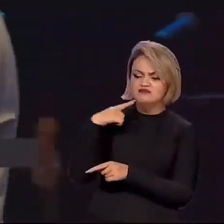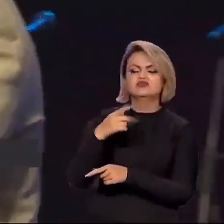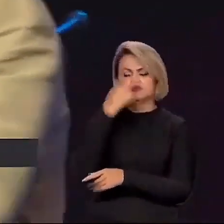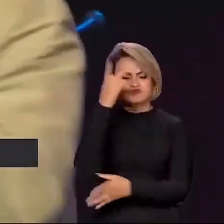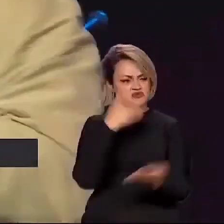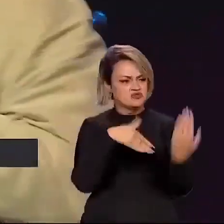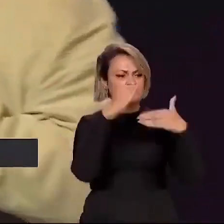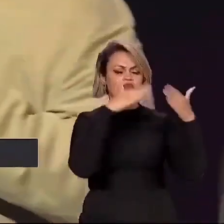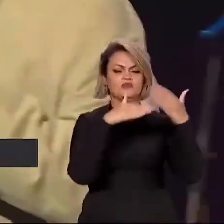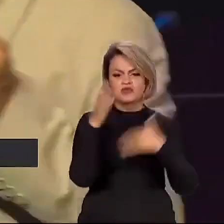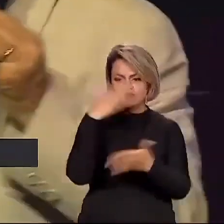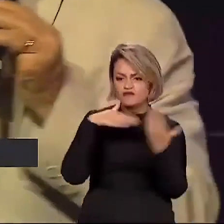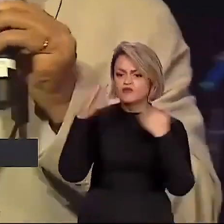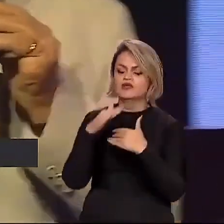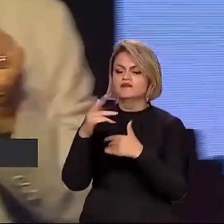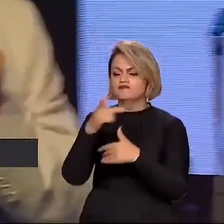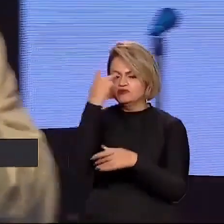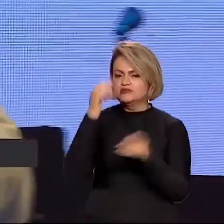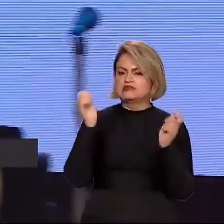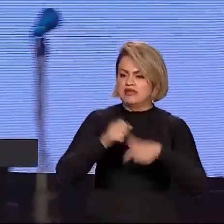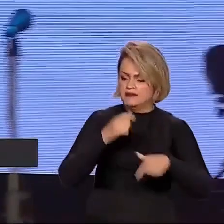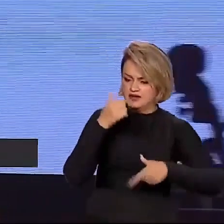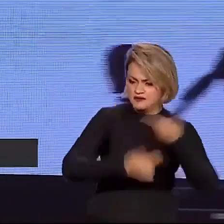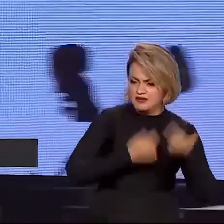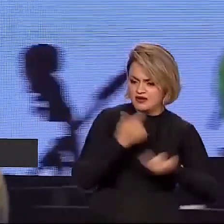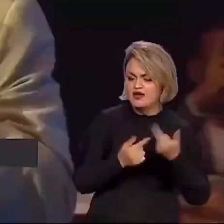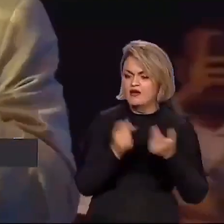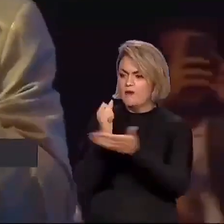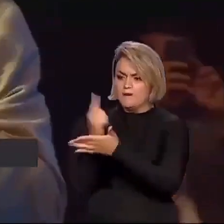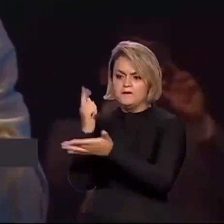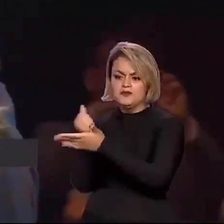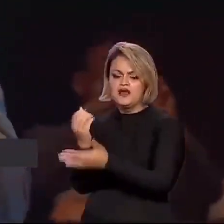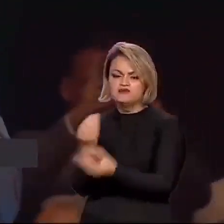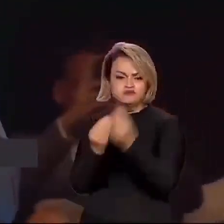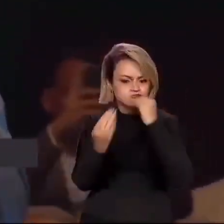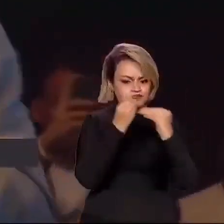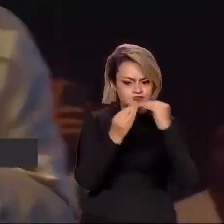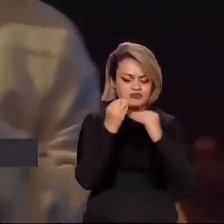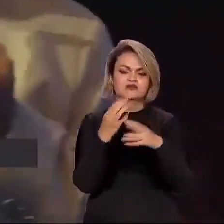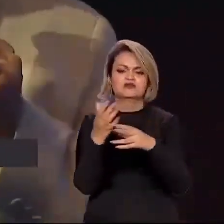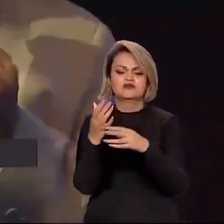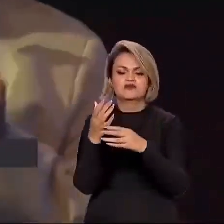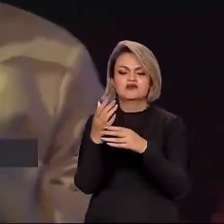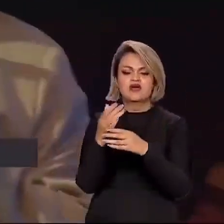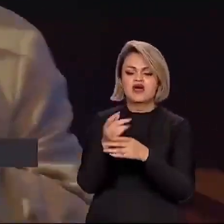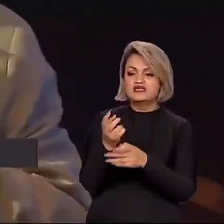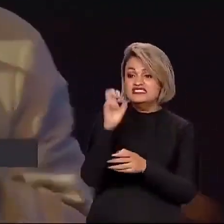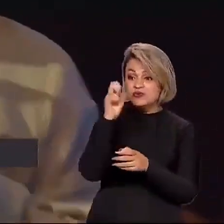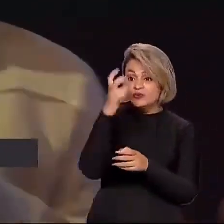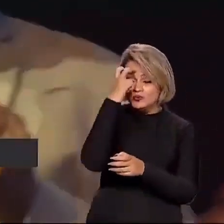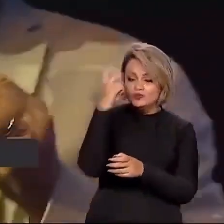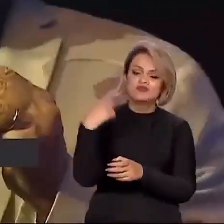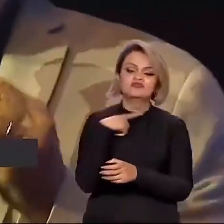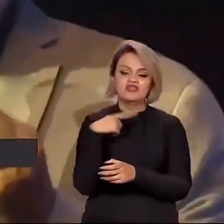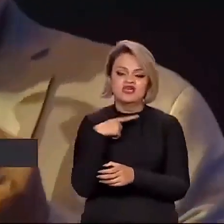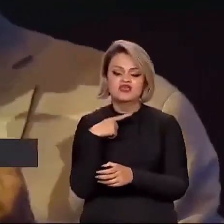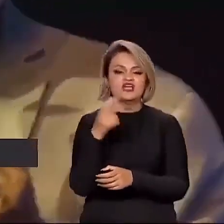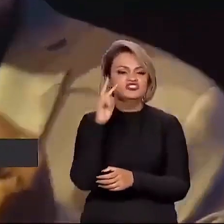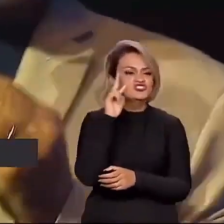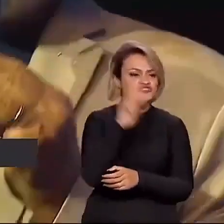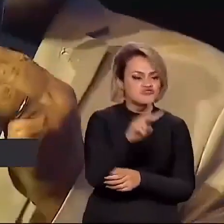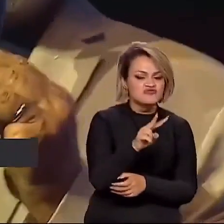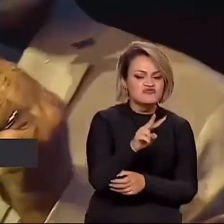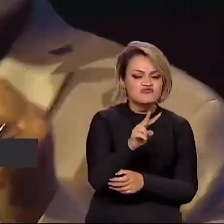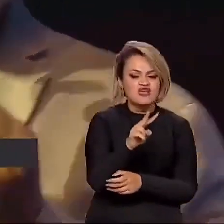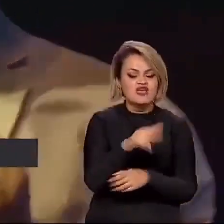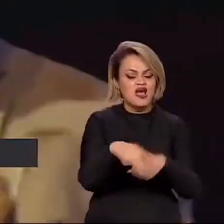possa trabalhar, comer. A cultura pode fazer com que a gente exija o cumprimento